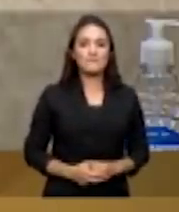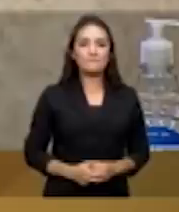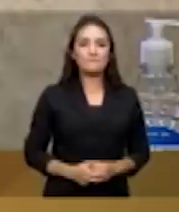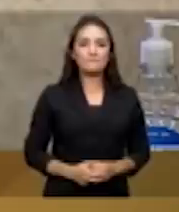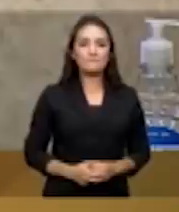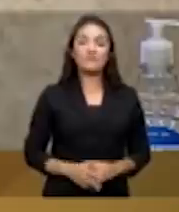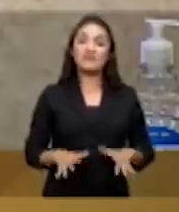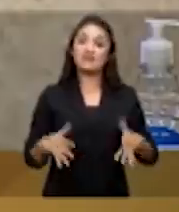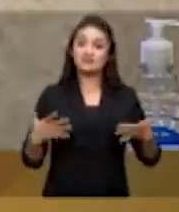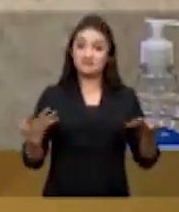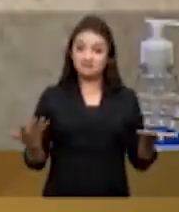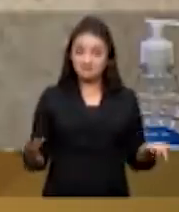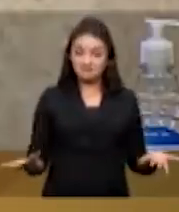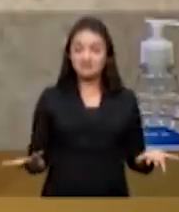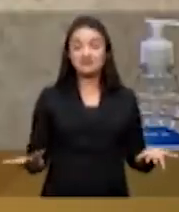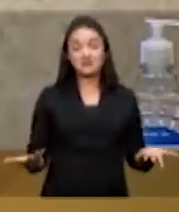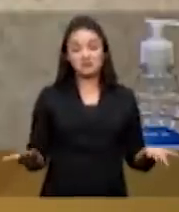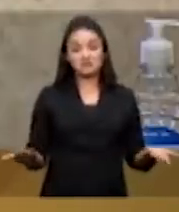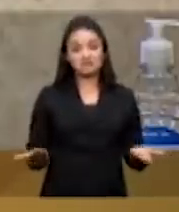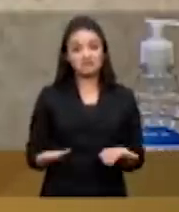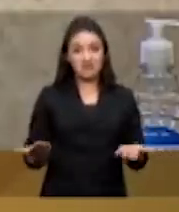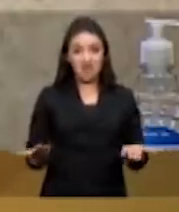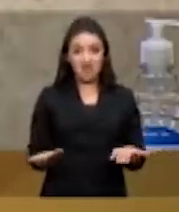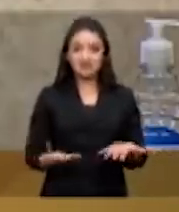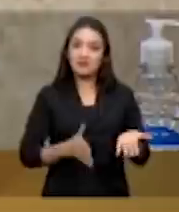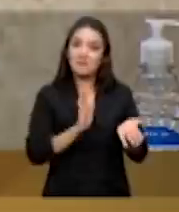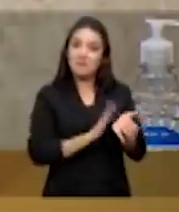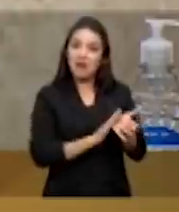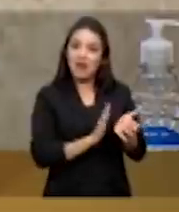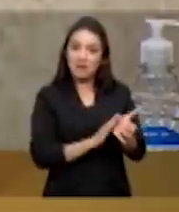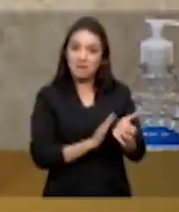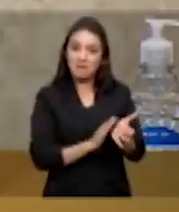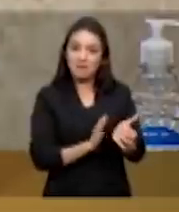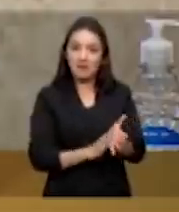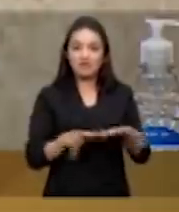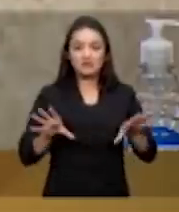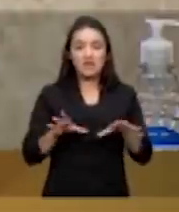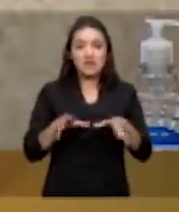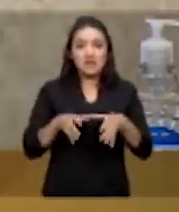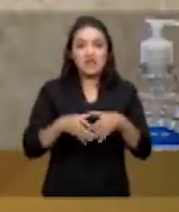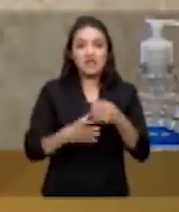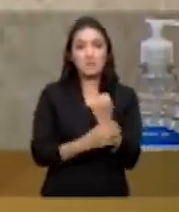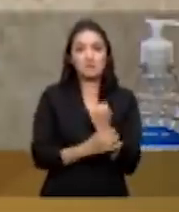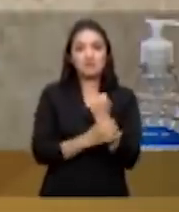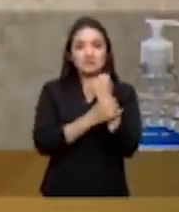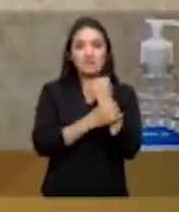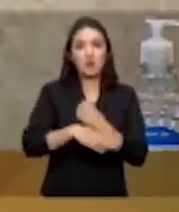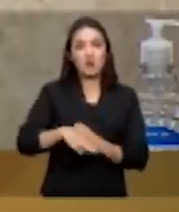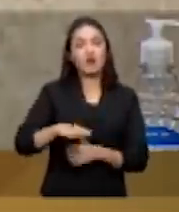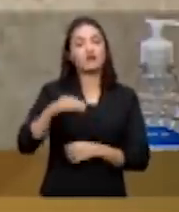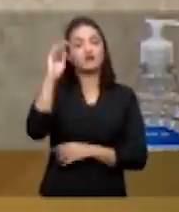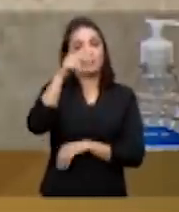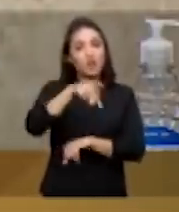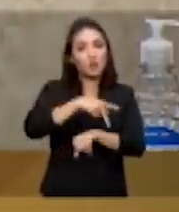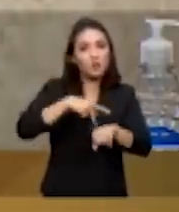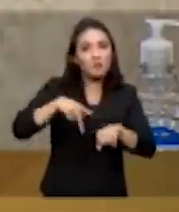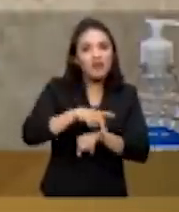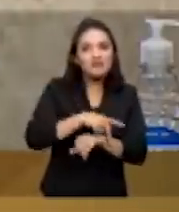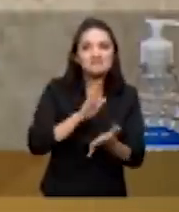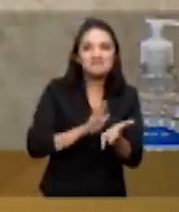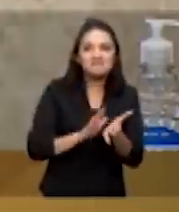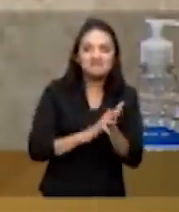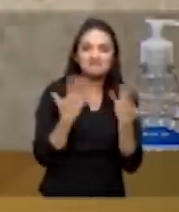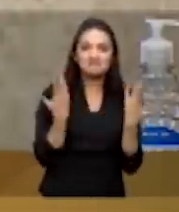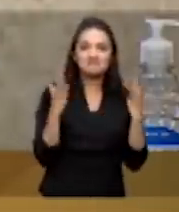forçoso enaltecer a atuação das forças de segurança do país, em